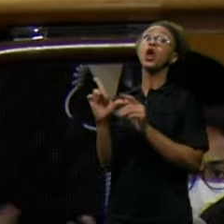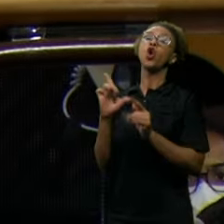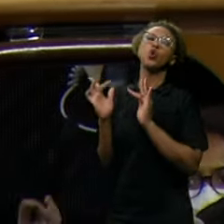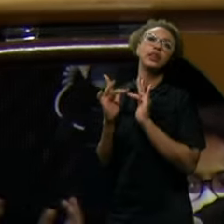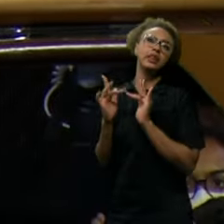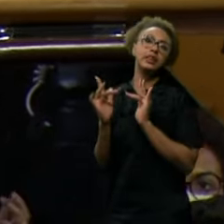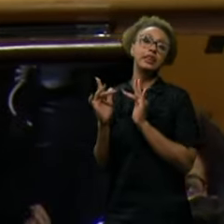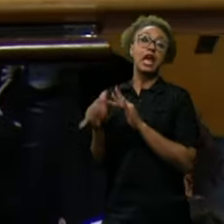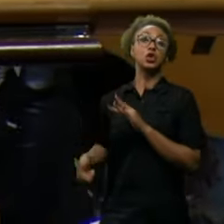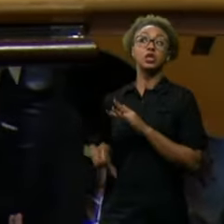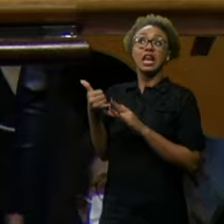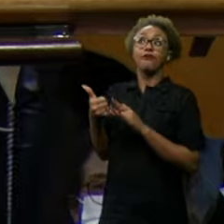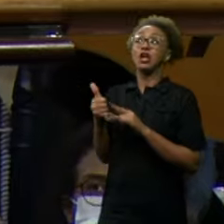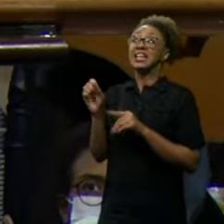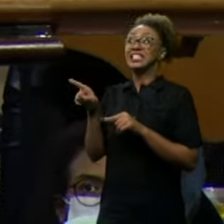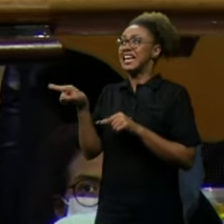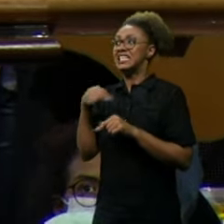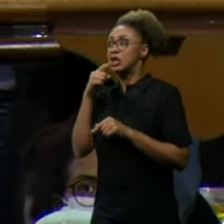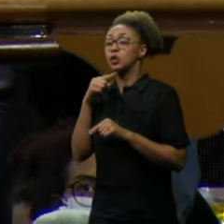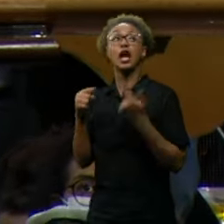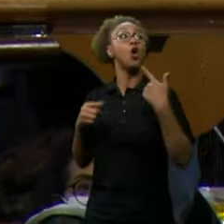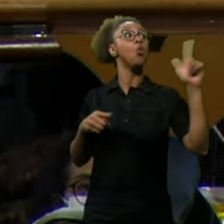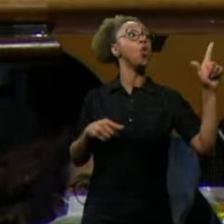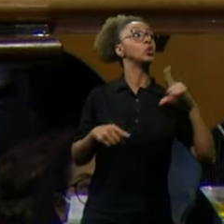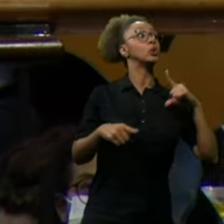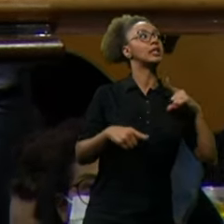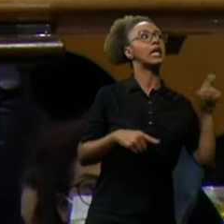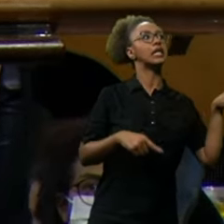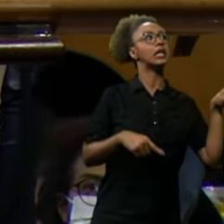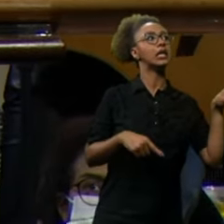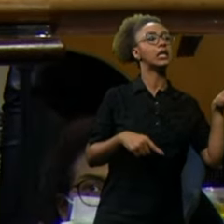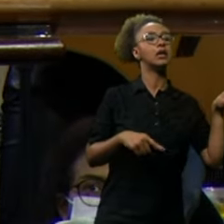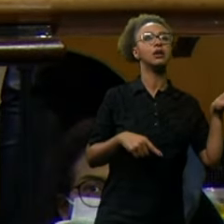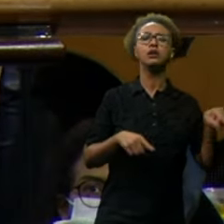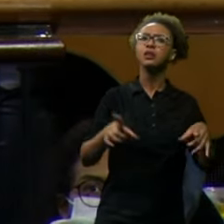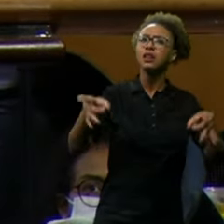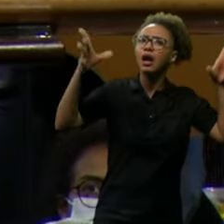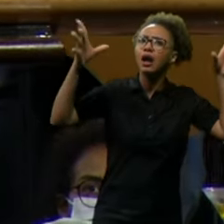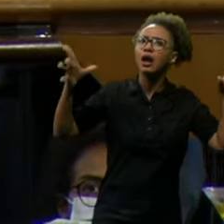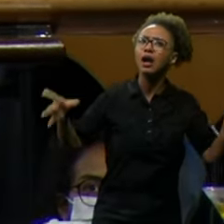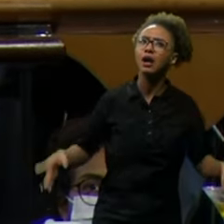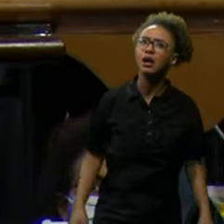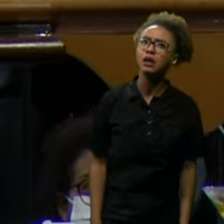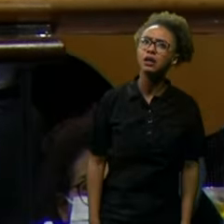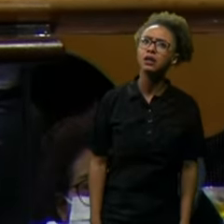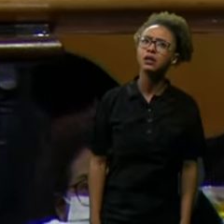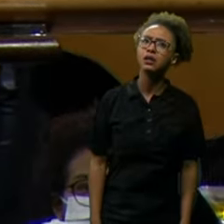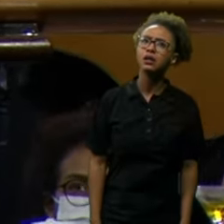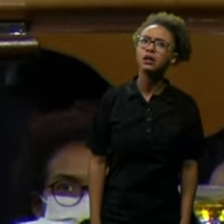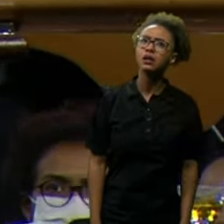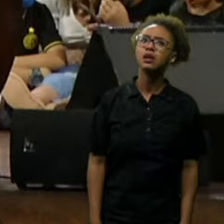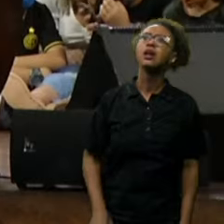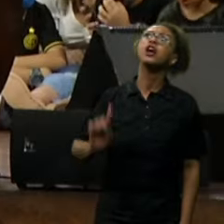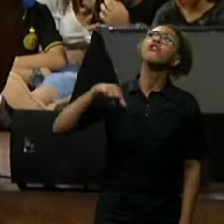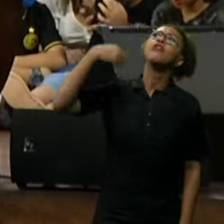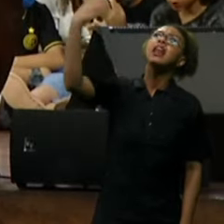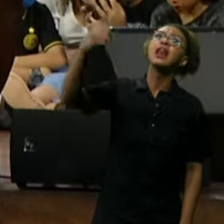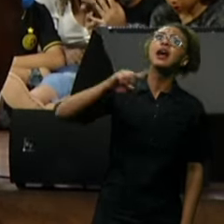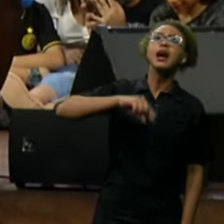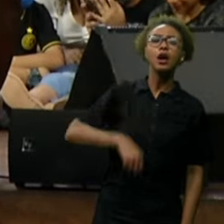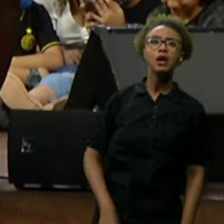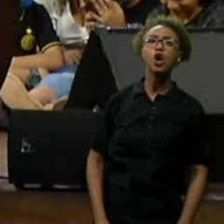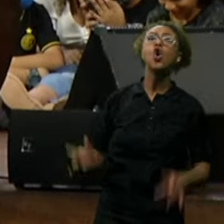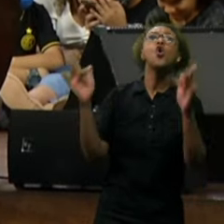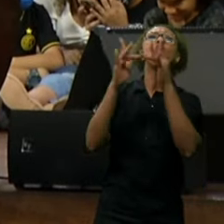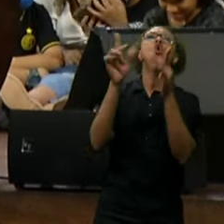a Porque se o bebê não der certo ainda tem os e você vai tá dizendo Largo ao meu você vai para o J de